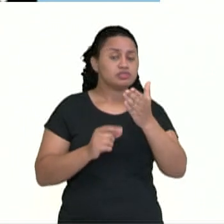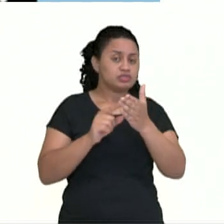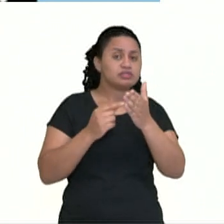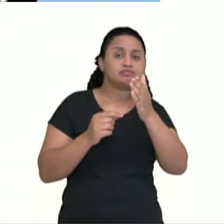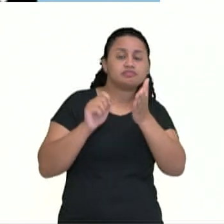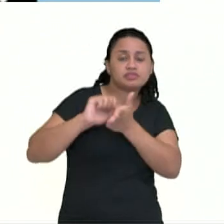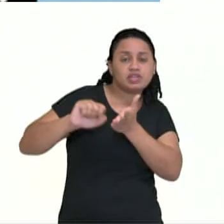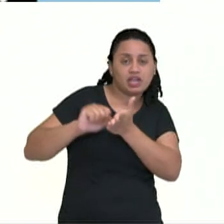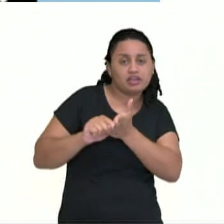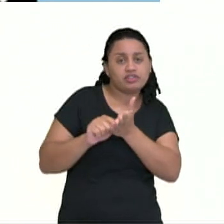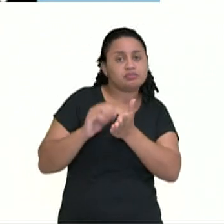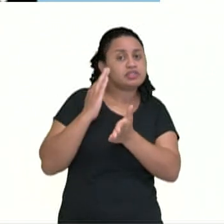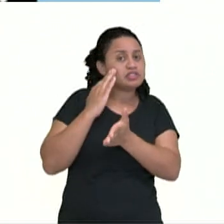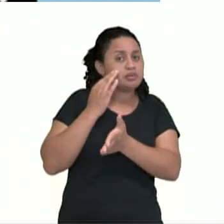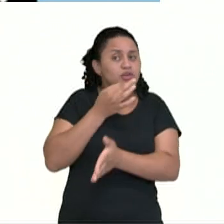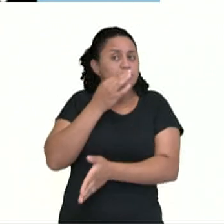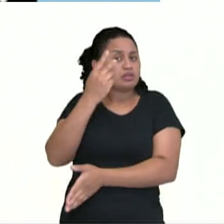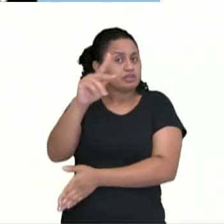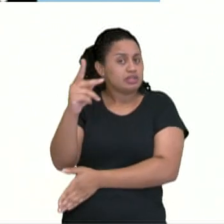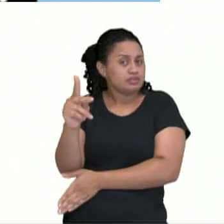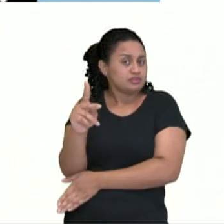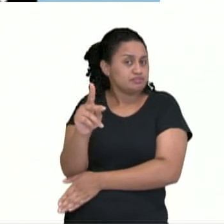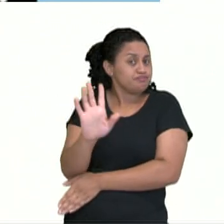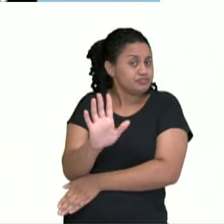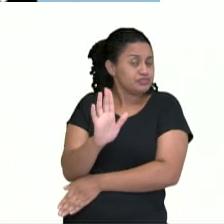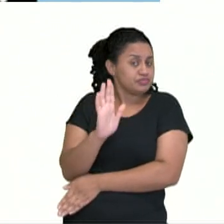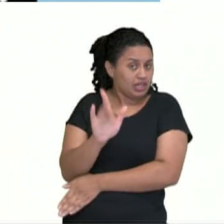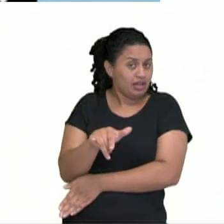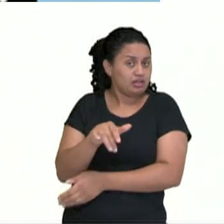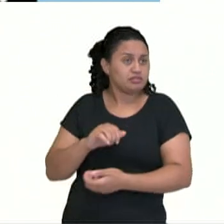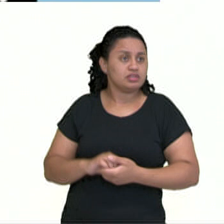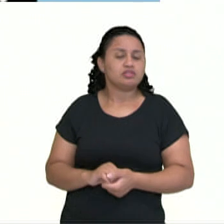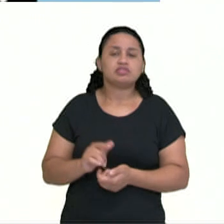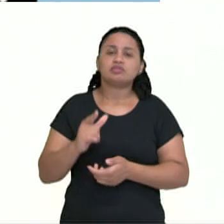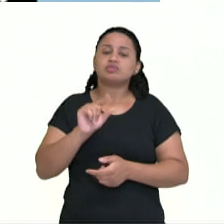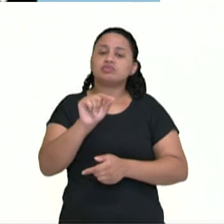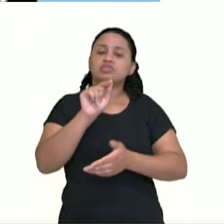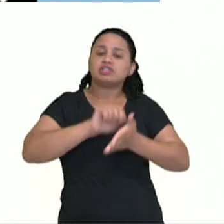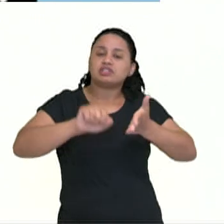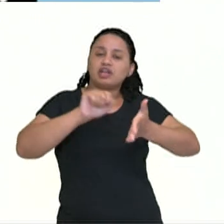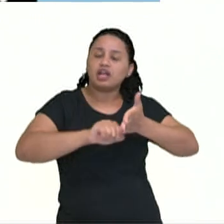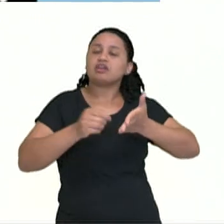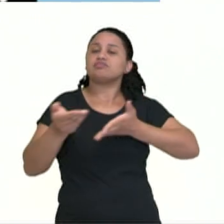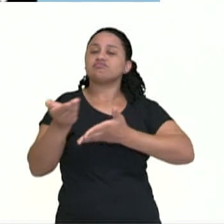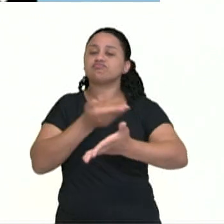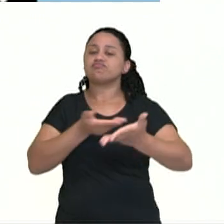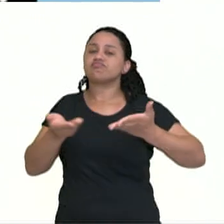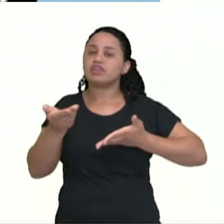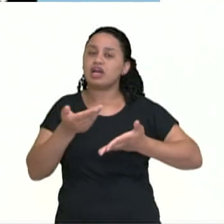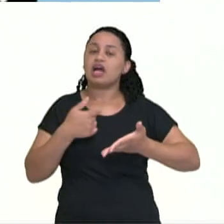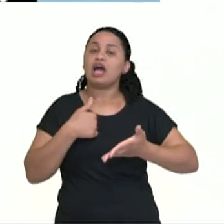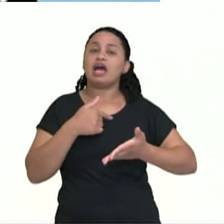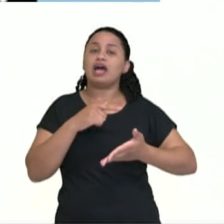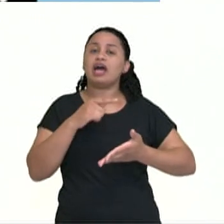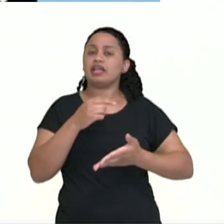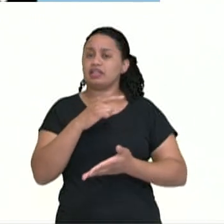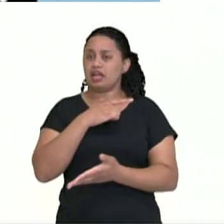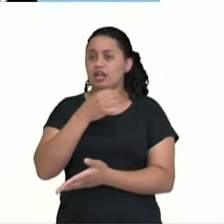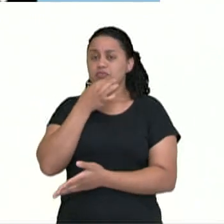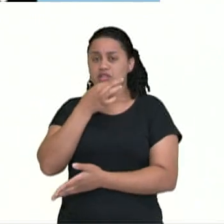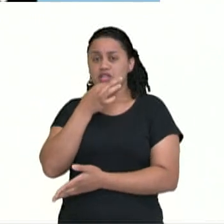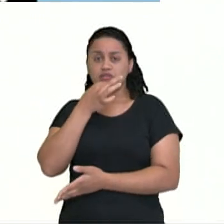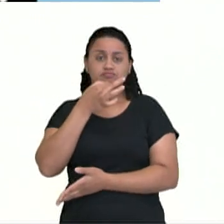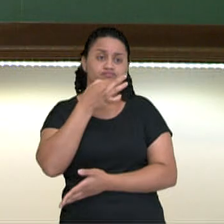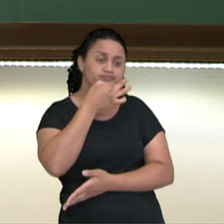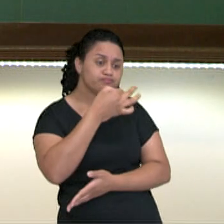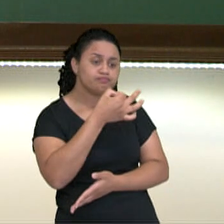deles? É importante para você isso? Você compartilhar aquilo que você escreve ou a sua opinião com os outros colegas